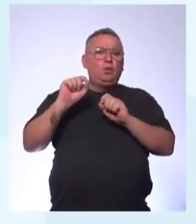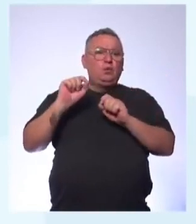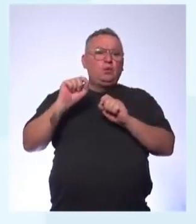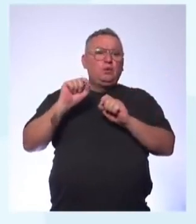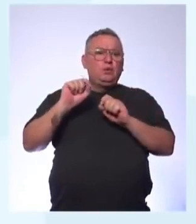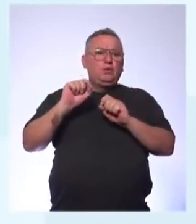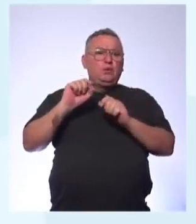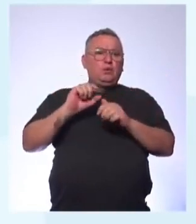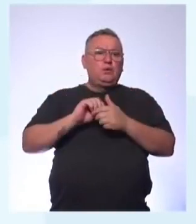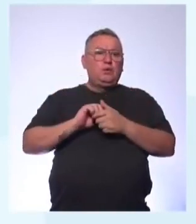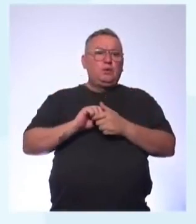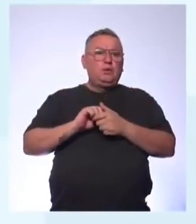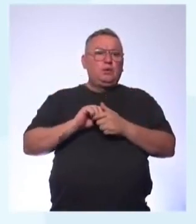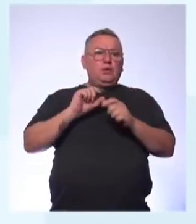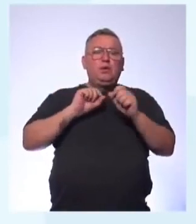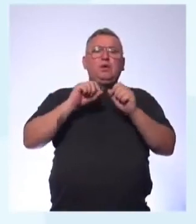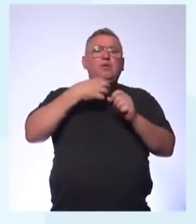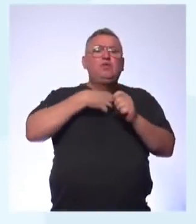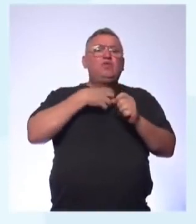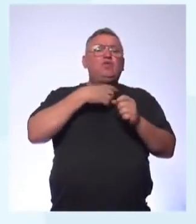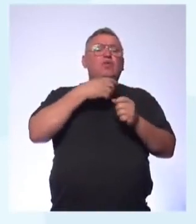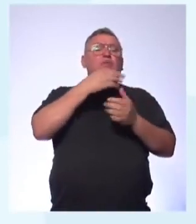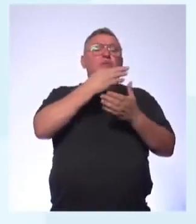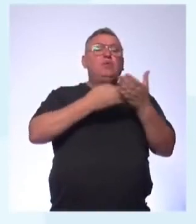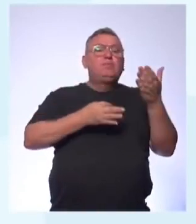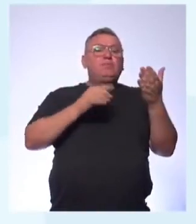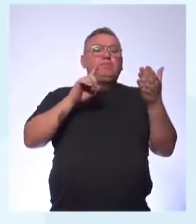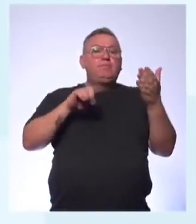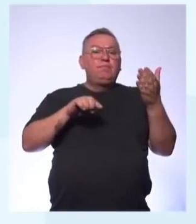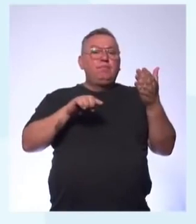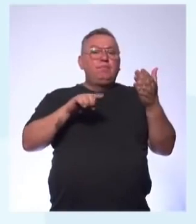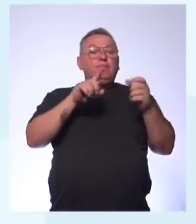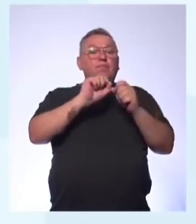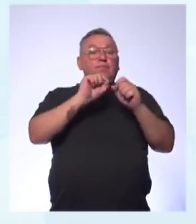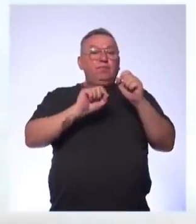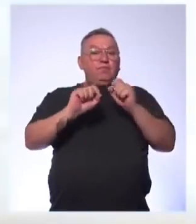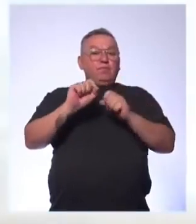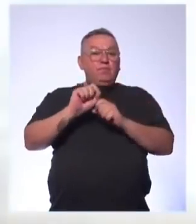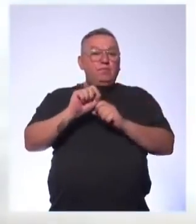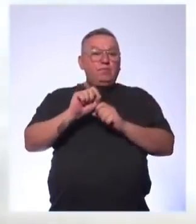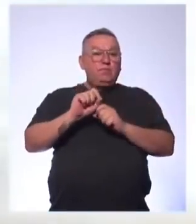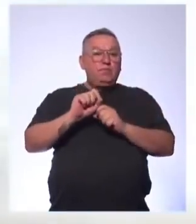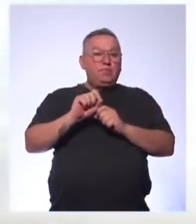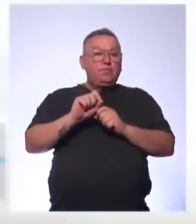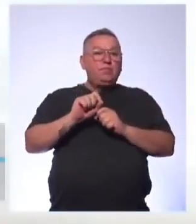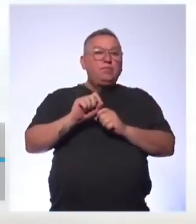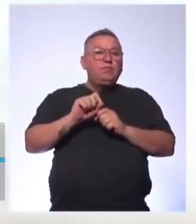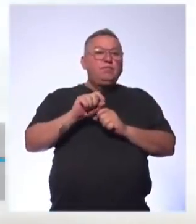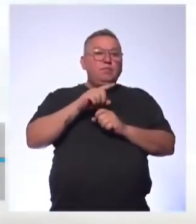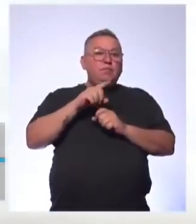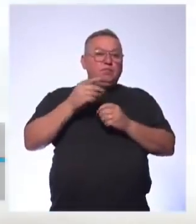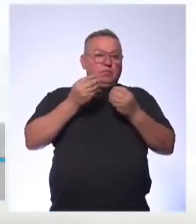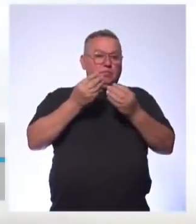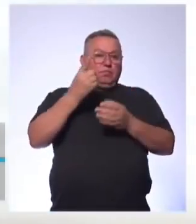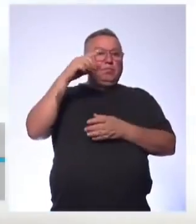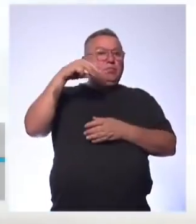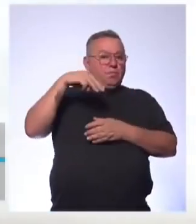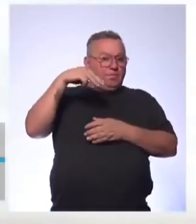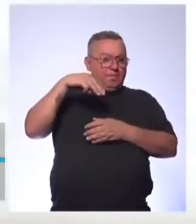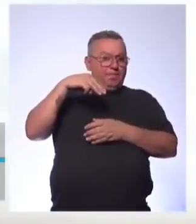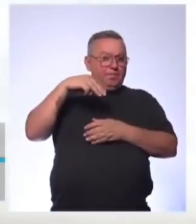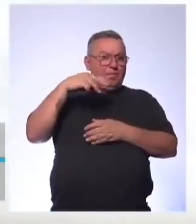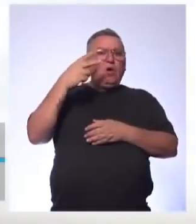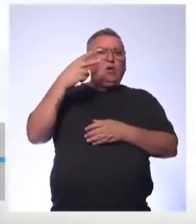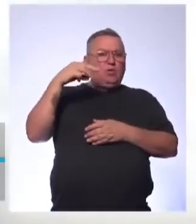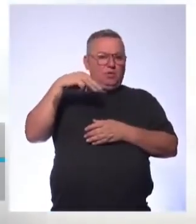of text is it? Que tipo de texto é? Então, o que você vai fazer? A gente vai te dar 1 minuto,